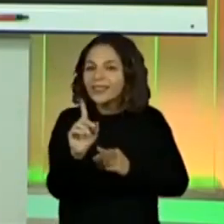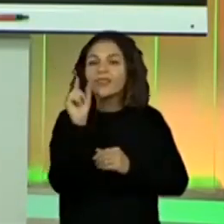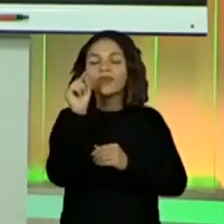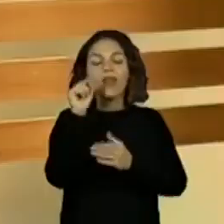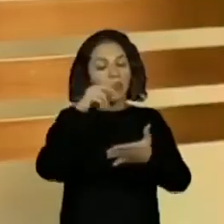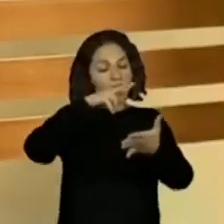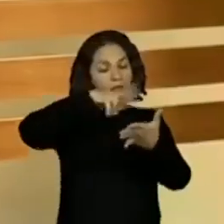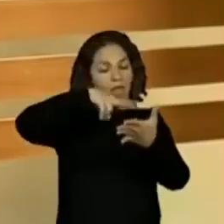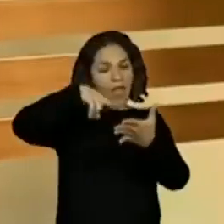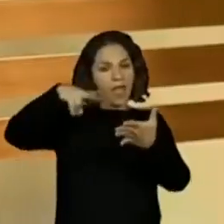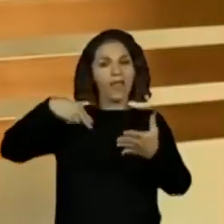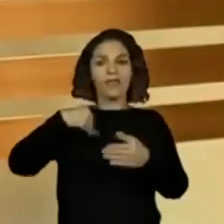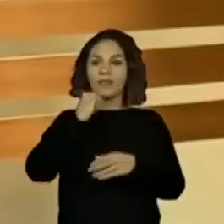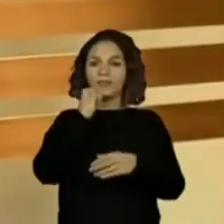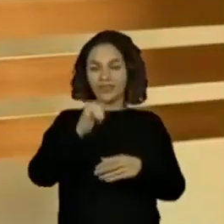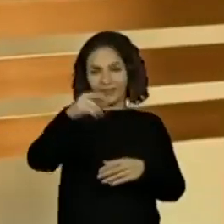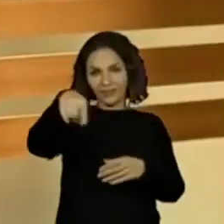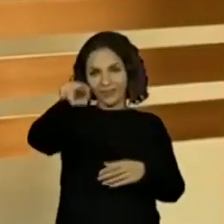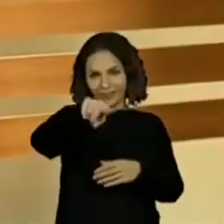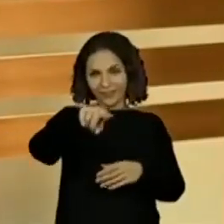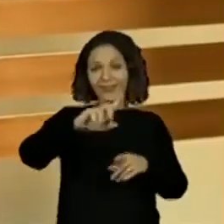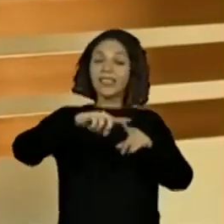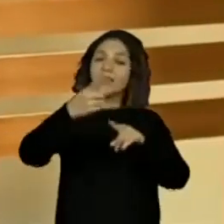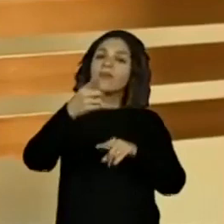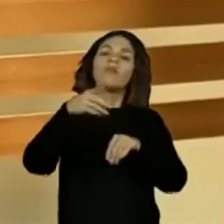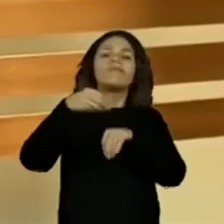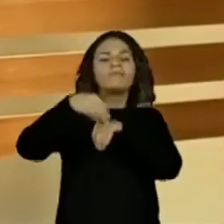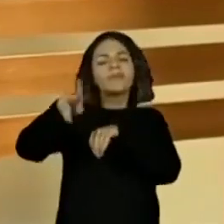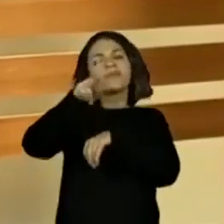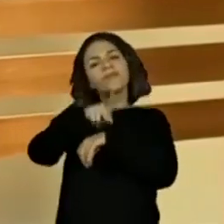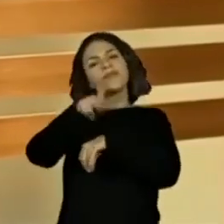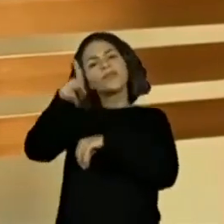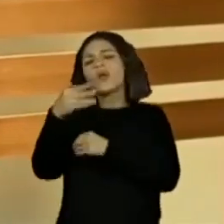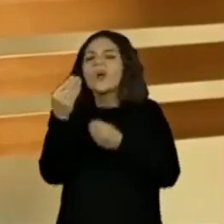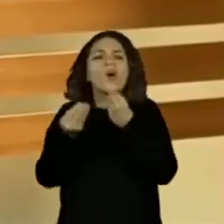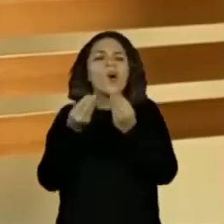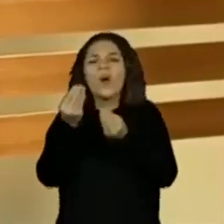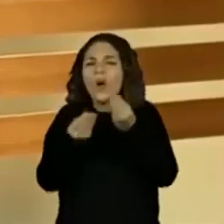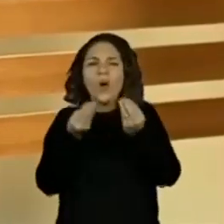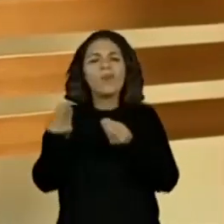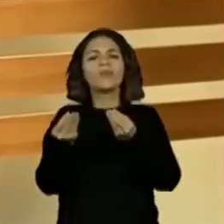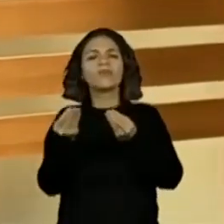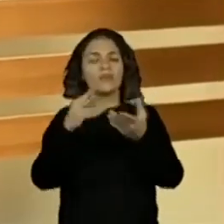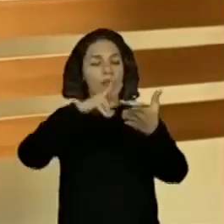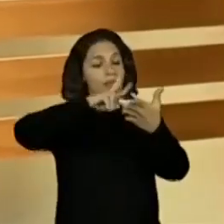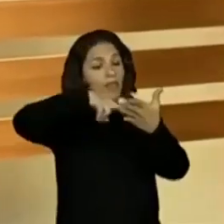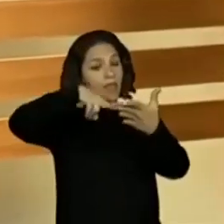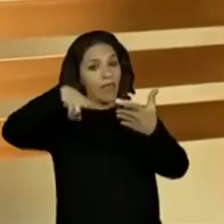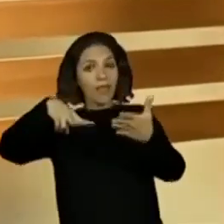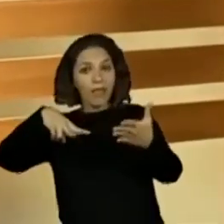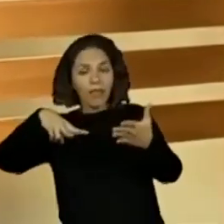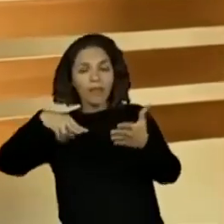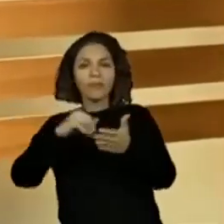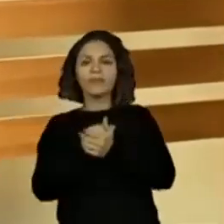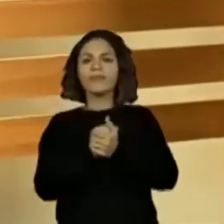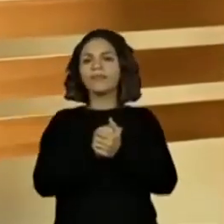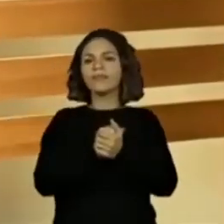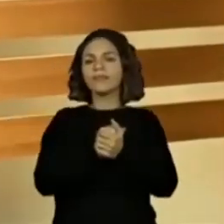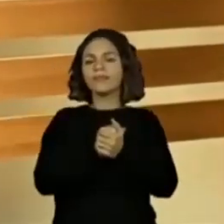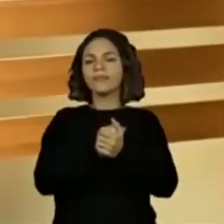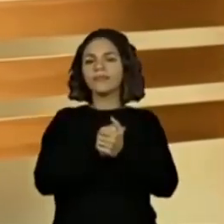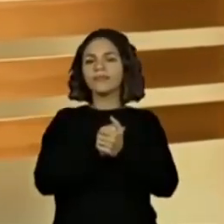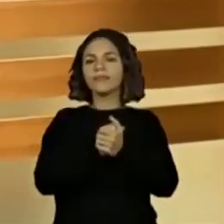a leitura que eu indiquei, tá bom? E depois comenta lá com o seu professor como é que foi fazer a leitura